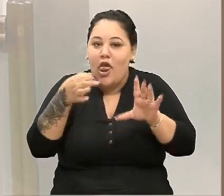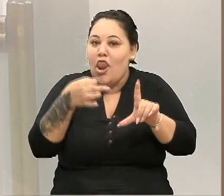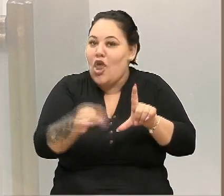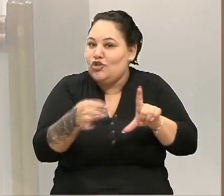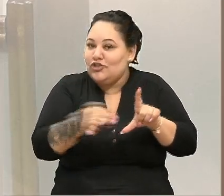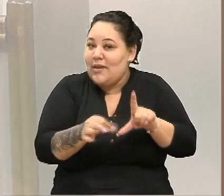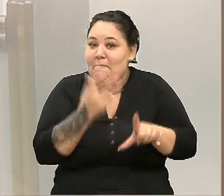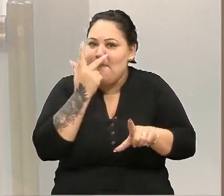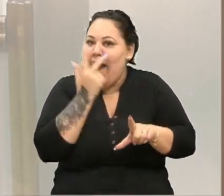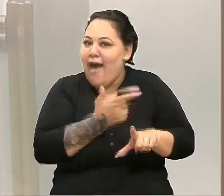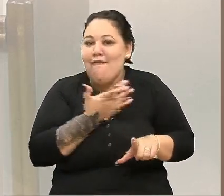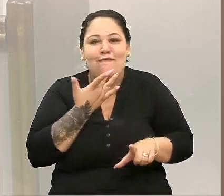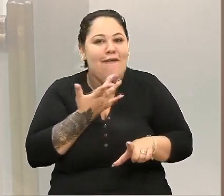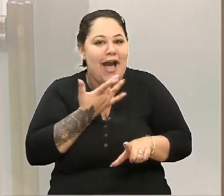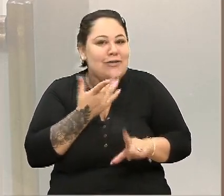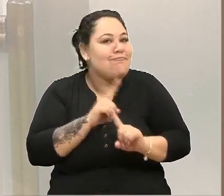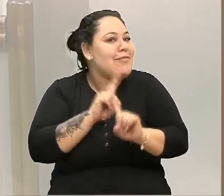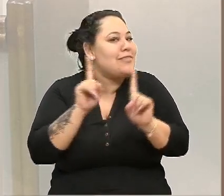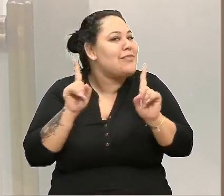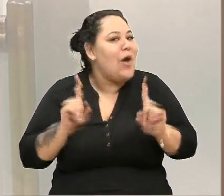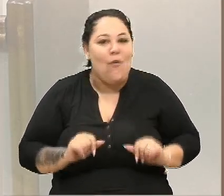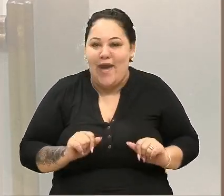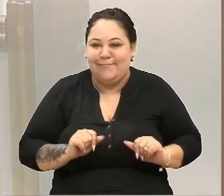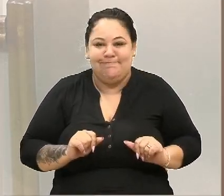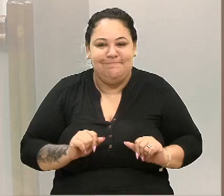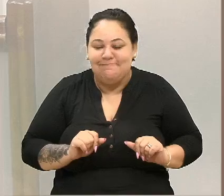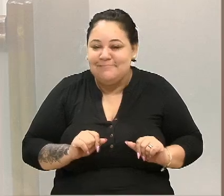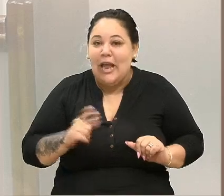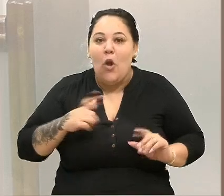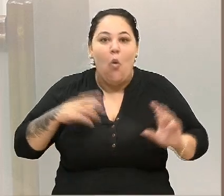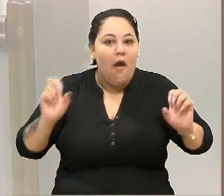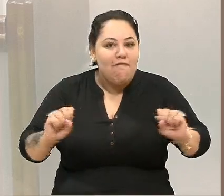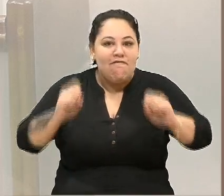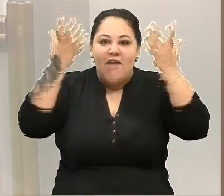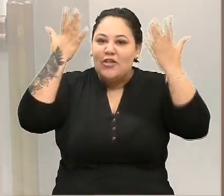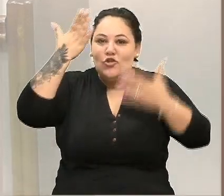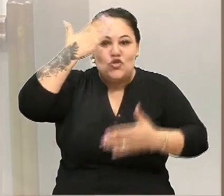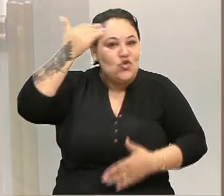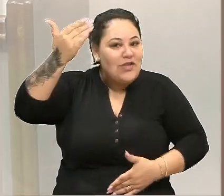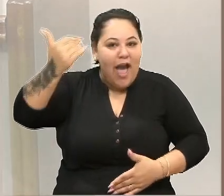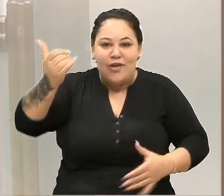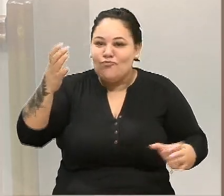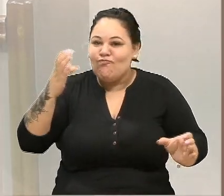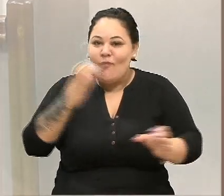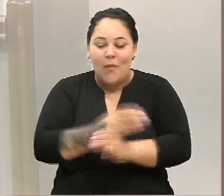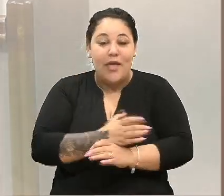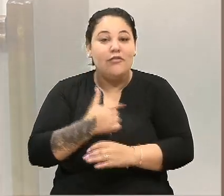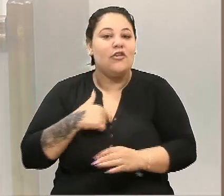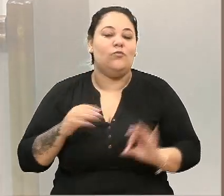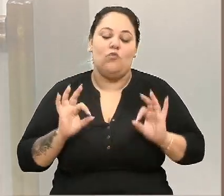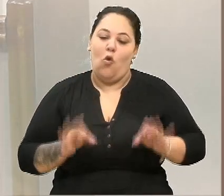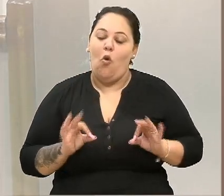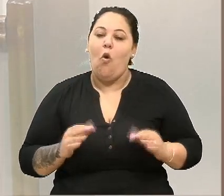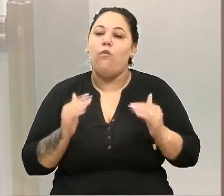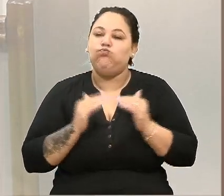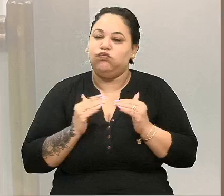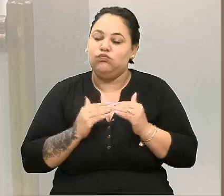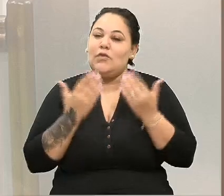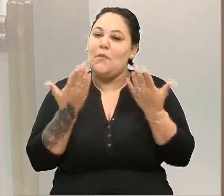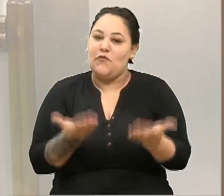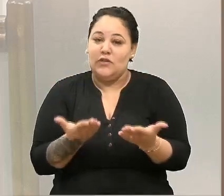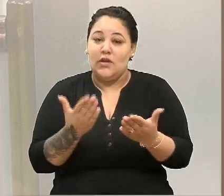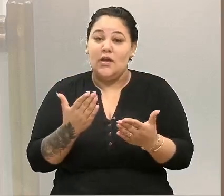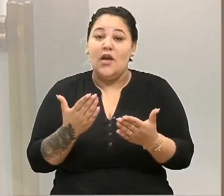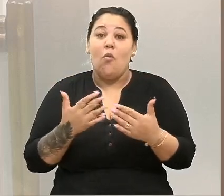mas não é. E foi um evento com sucesso pleno e total. E concordo com o senhor, os próximos,